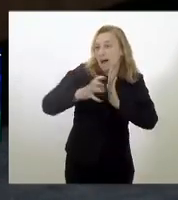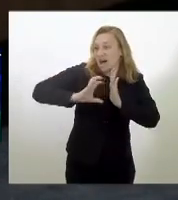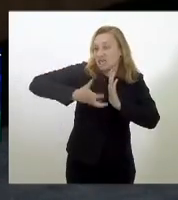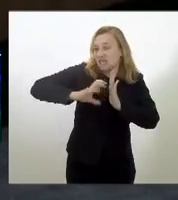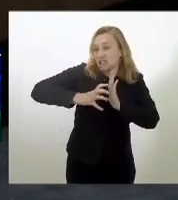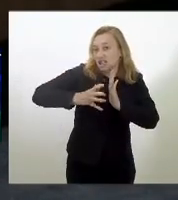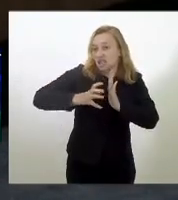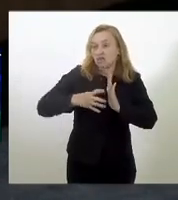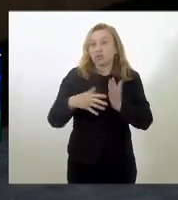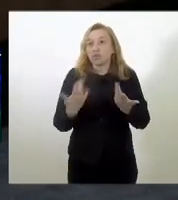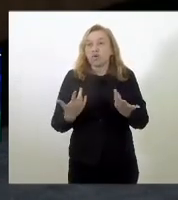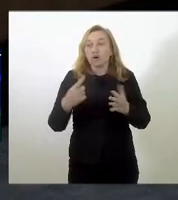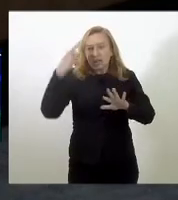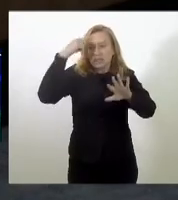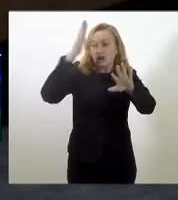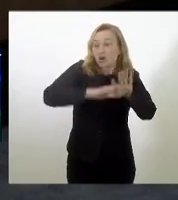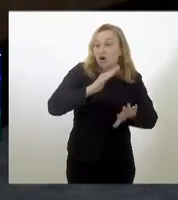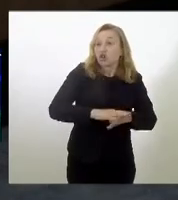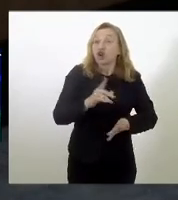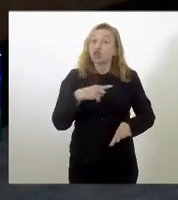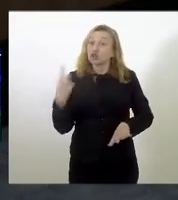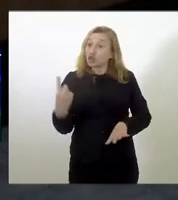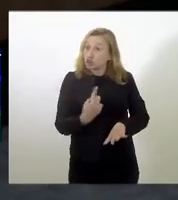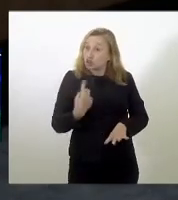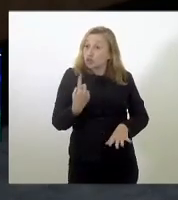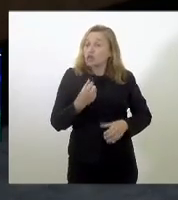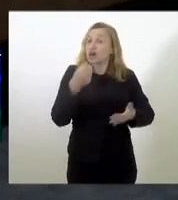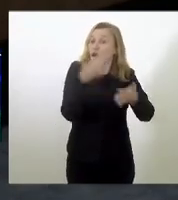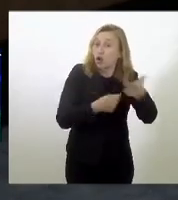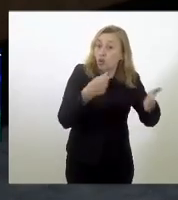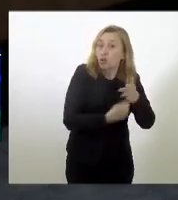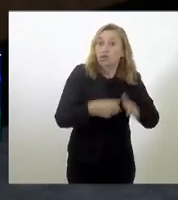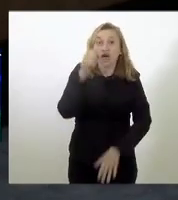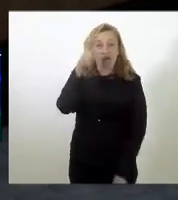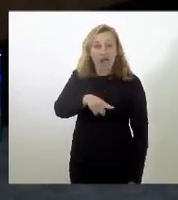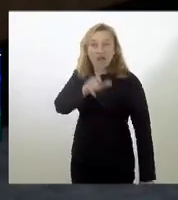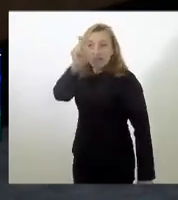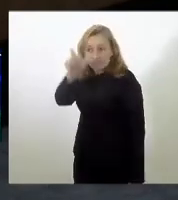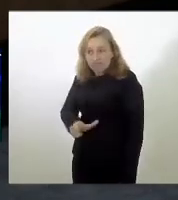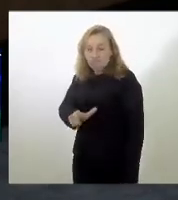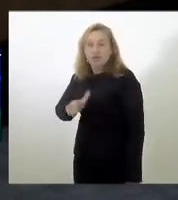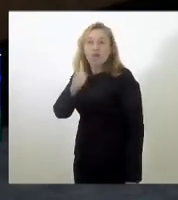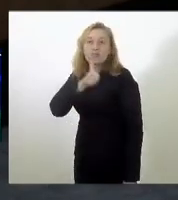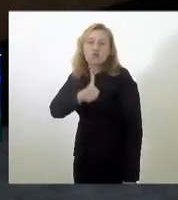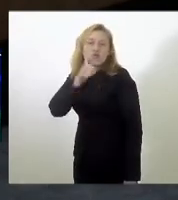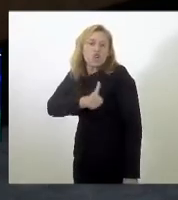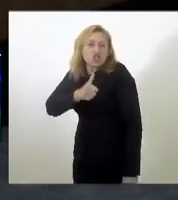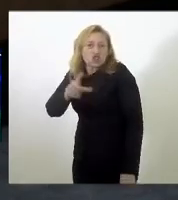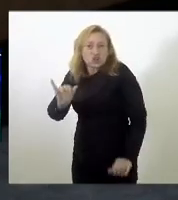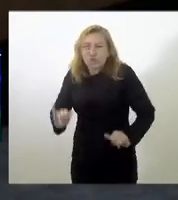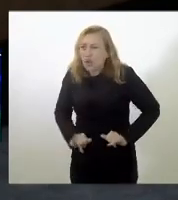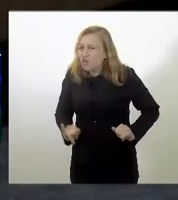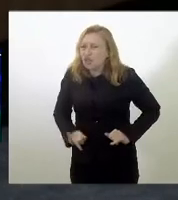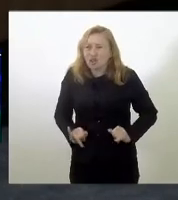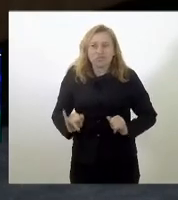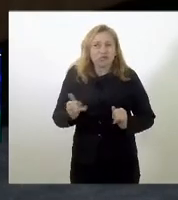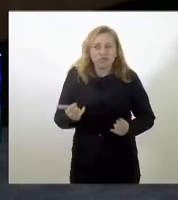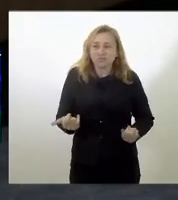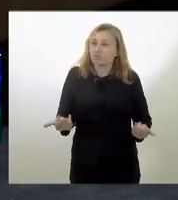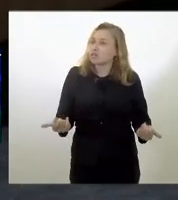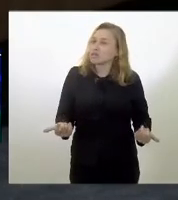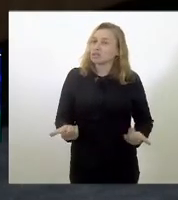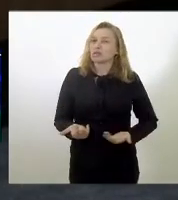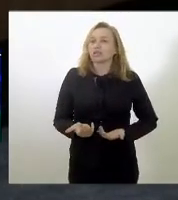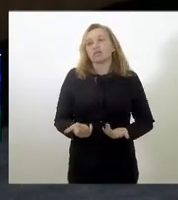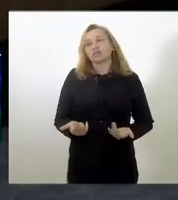nossa bandeira são as mulheres, são as nossas companheiras que não aguentam mais estar sofrendo com a violência doméstica no